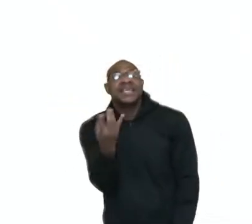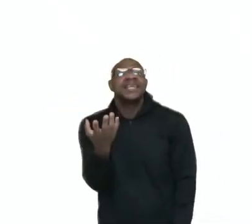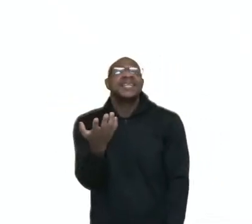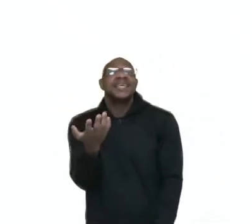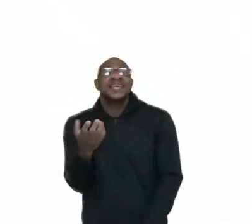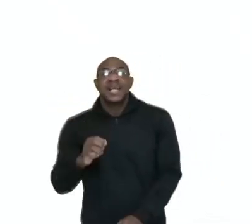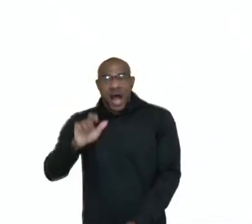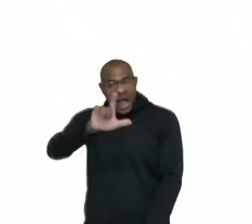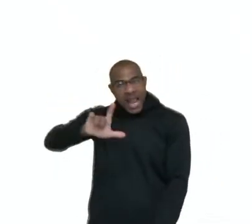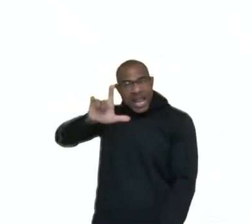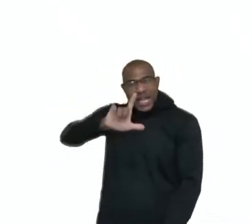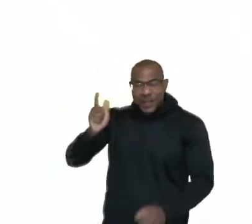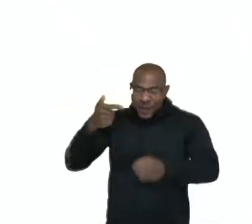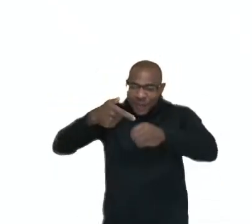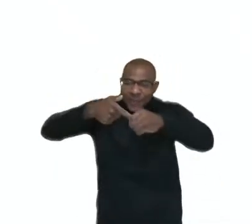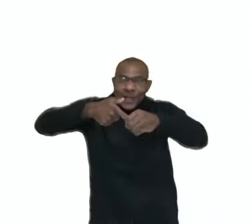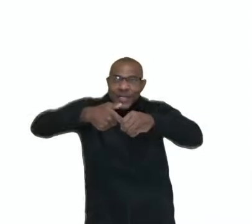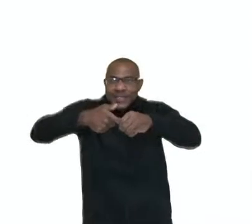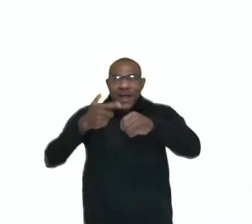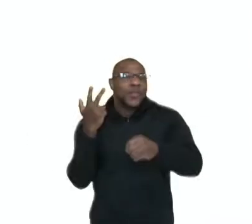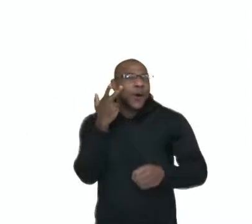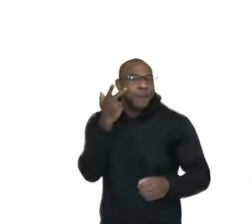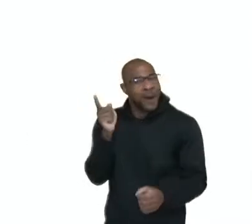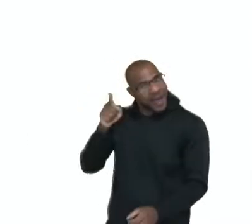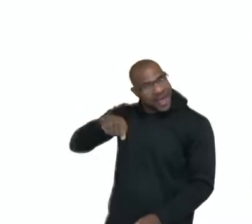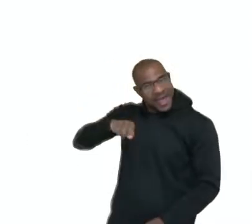preço do litro da gasolina comum for